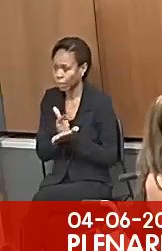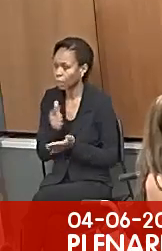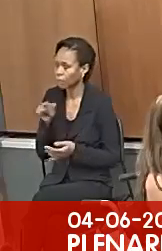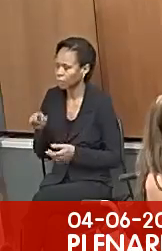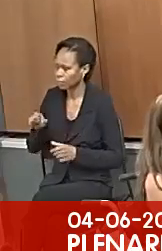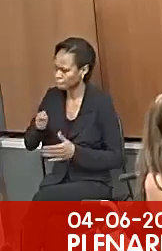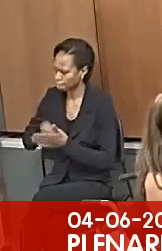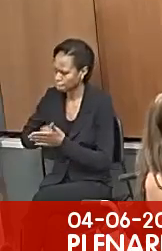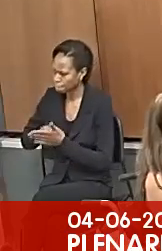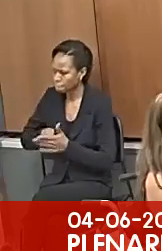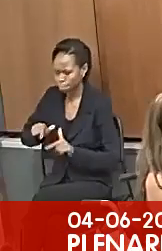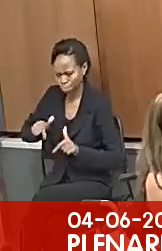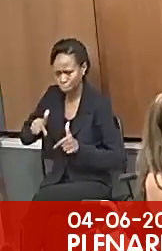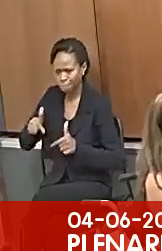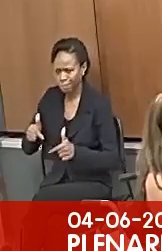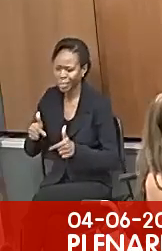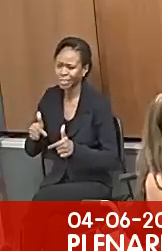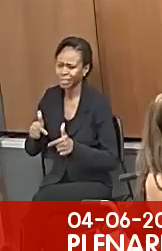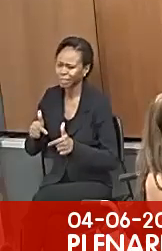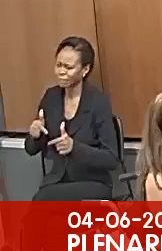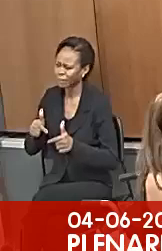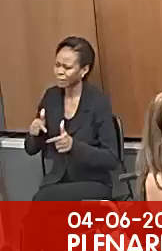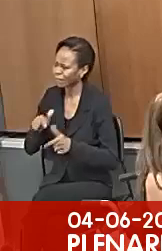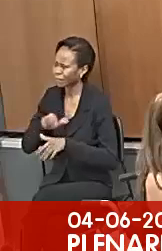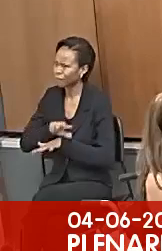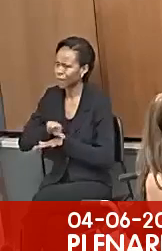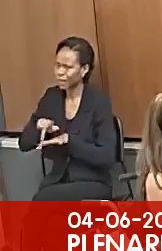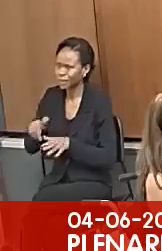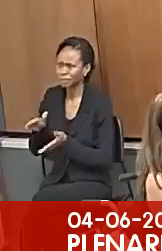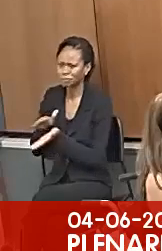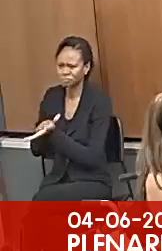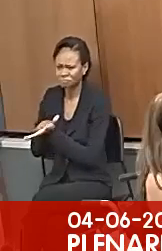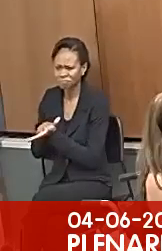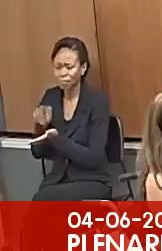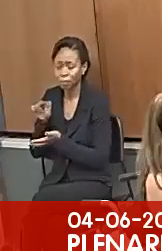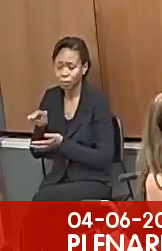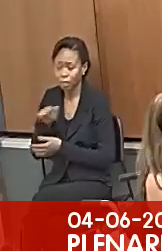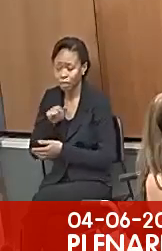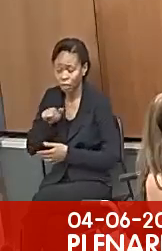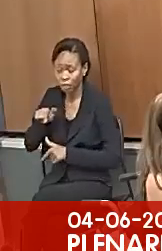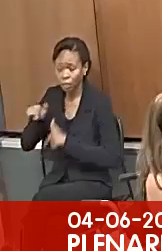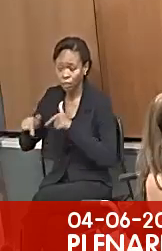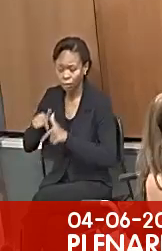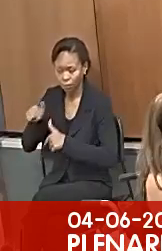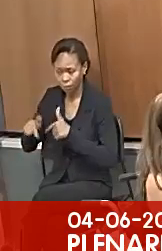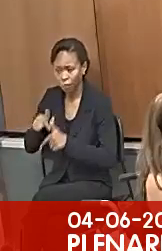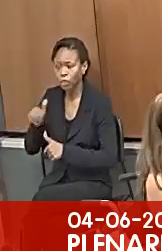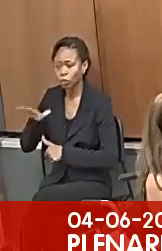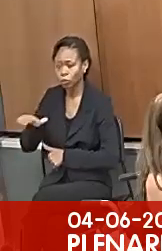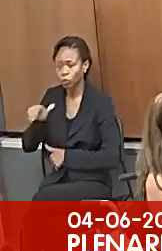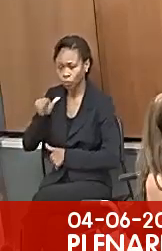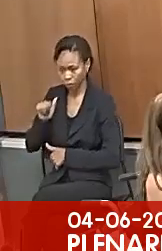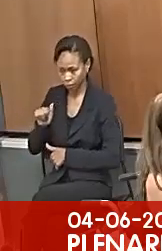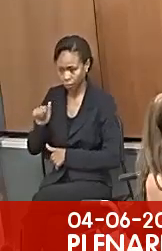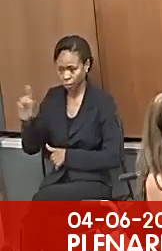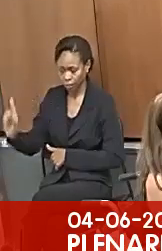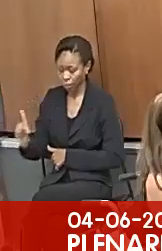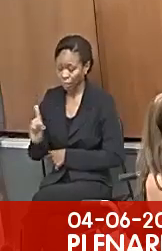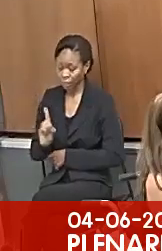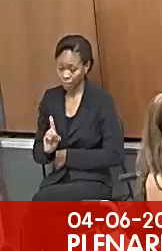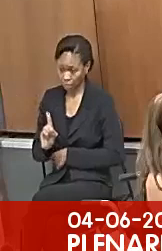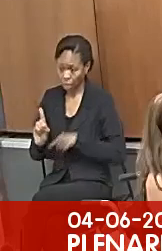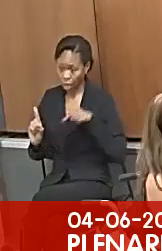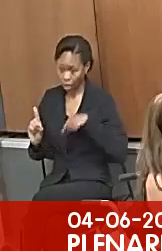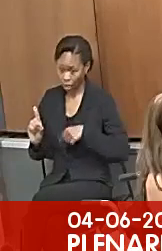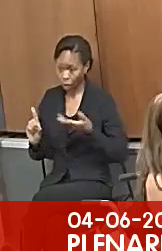eu já disse. Não vou mais tecer elogios, porque tem tantos elogios, né, pelo trabalho que vocês fizeram. Então, eu vou chamar aqui à frente, nesse